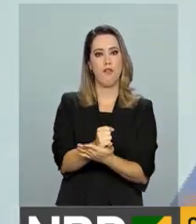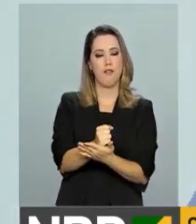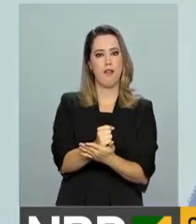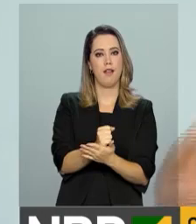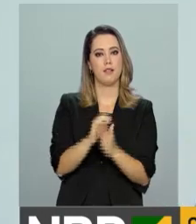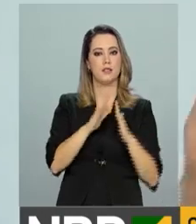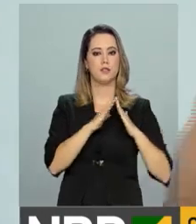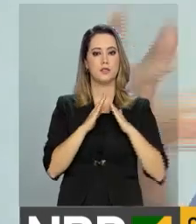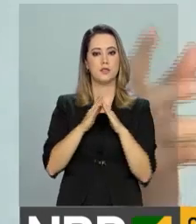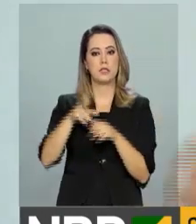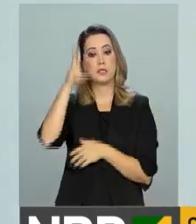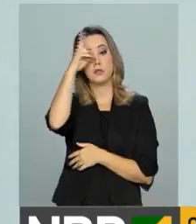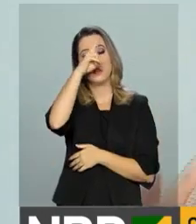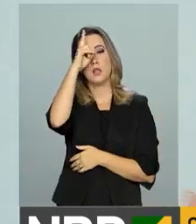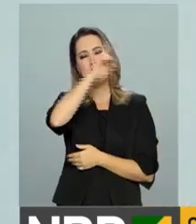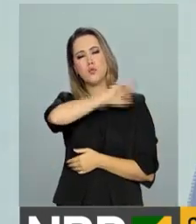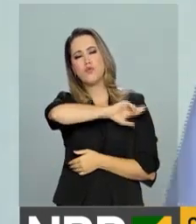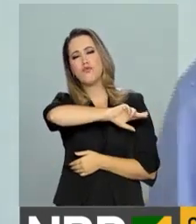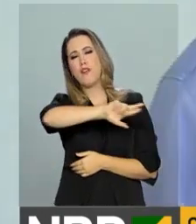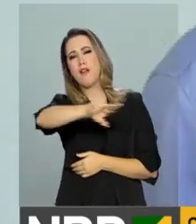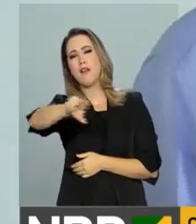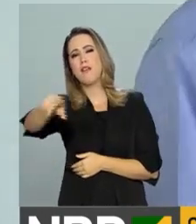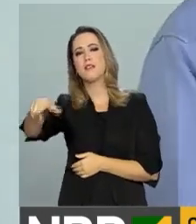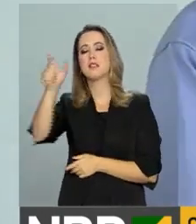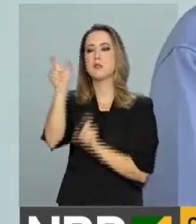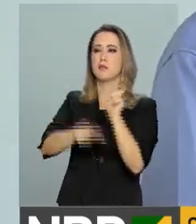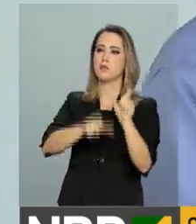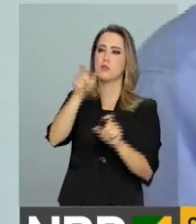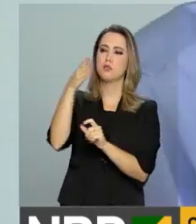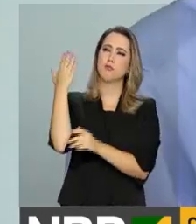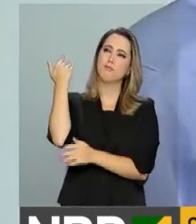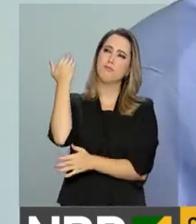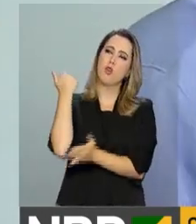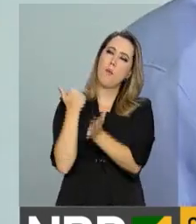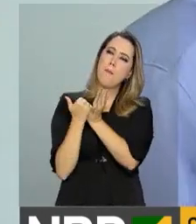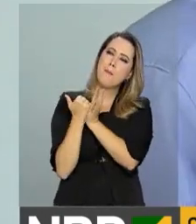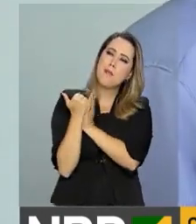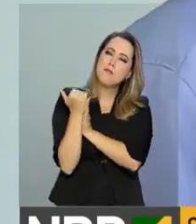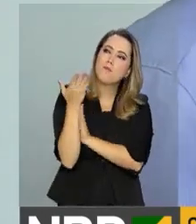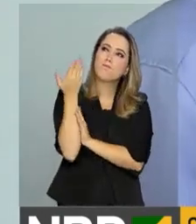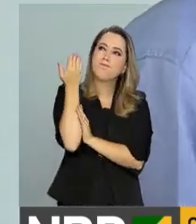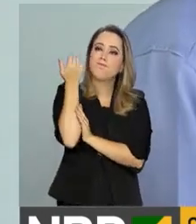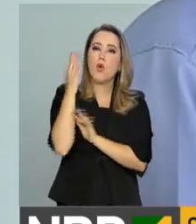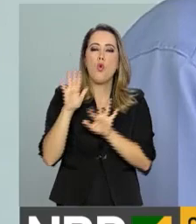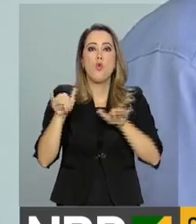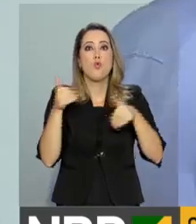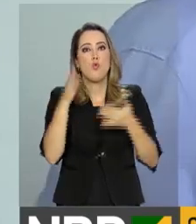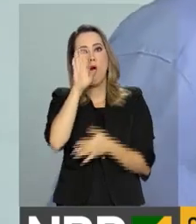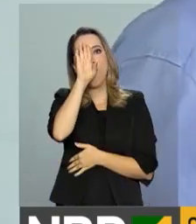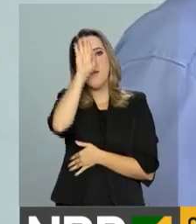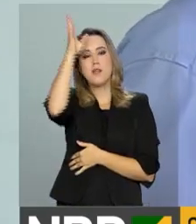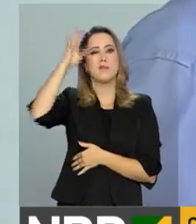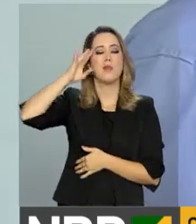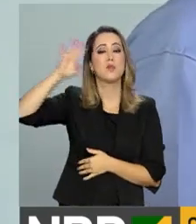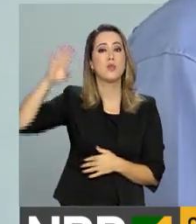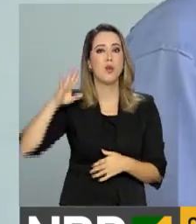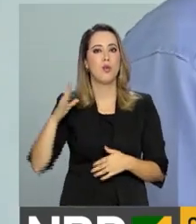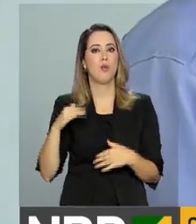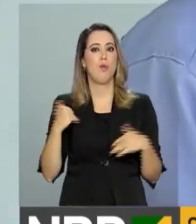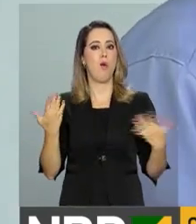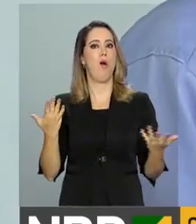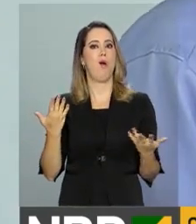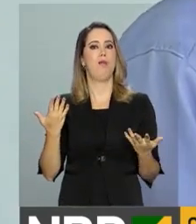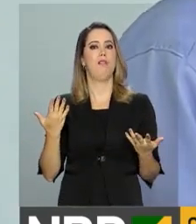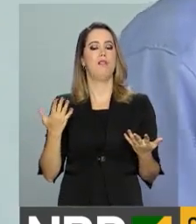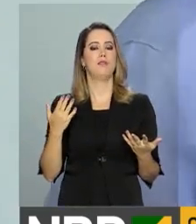muitas pessoas, muitas, inclusive eu, que logo no início da vida, né, qual era o principal sonho que nós